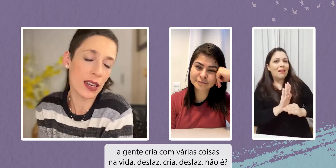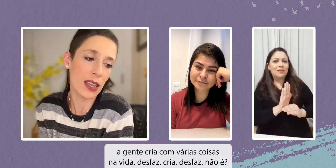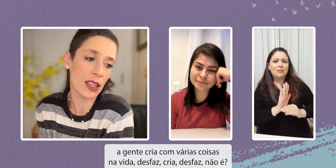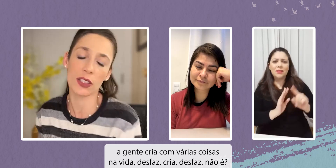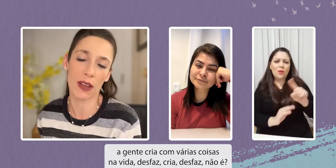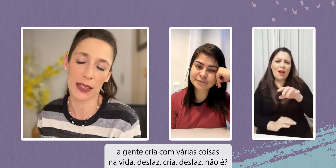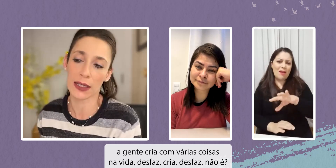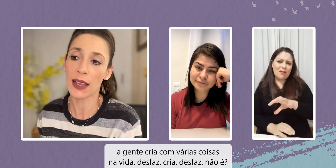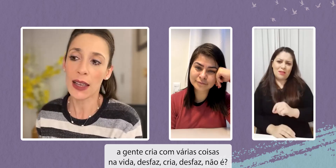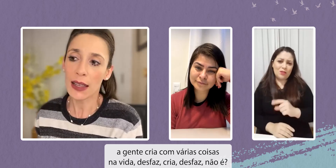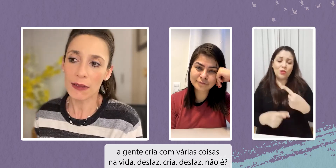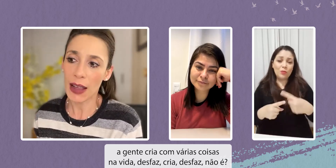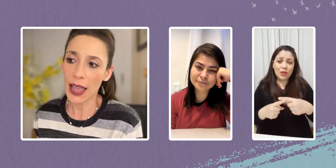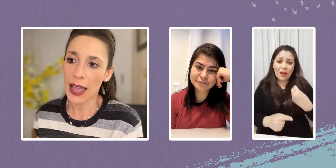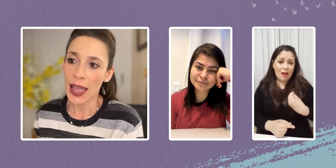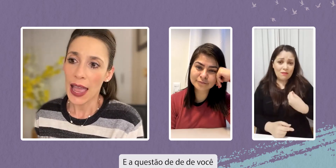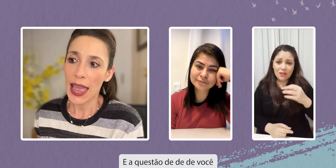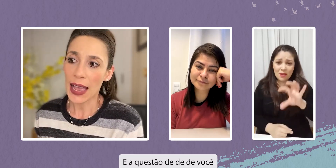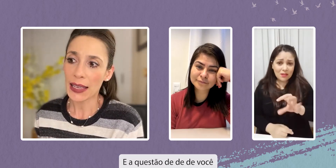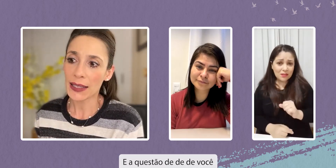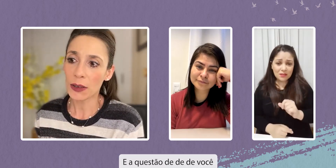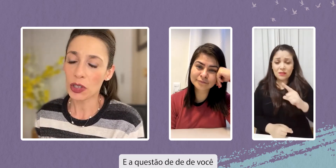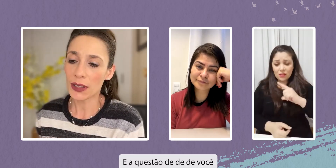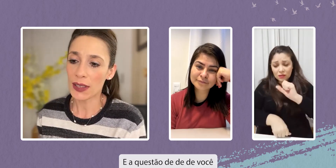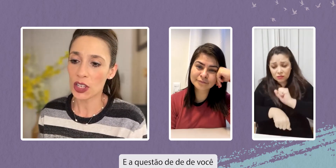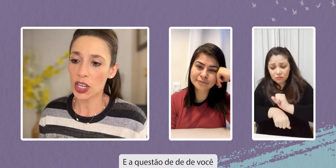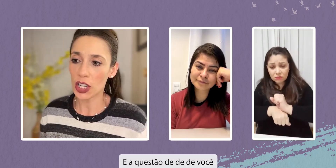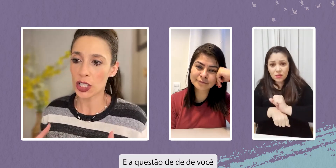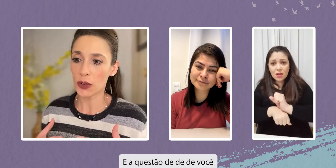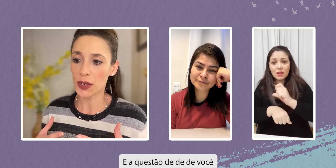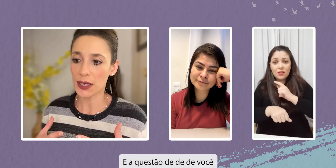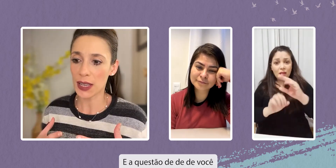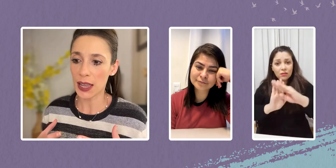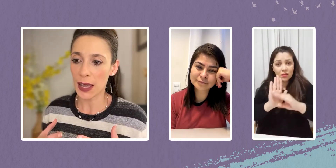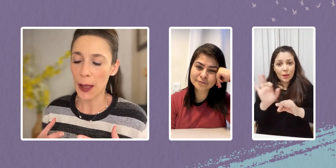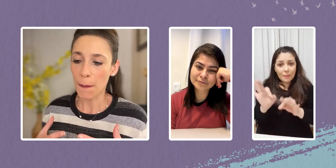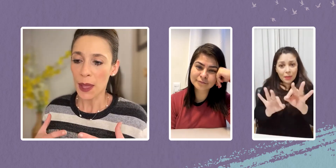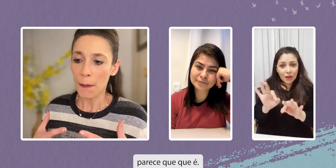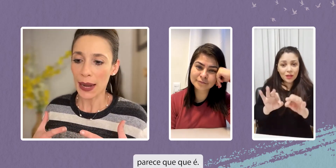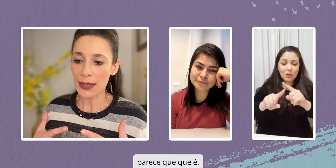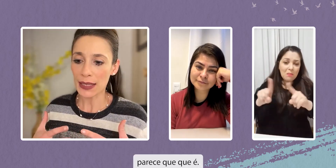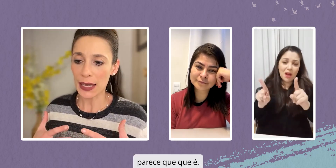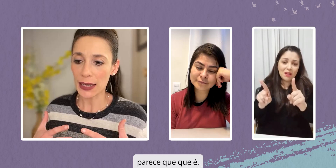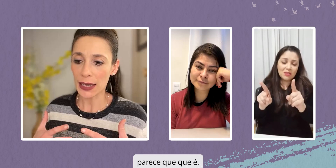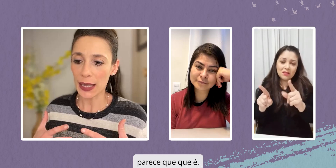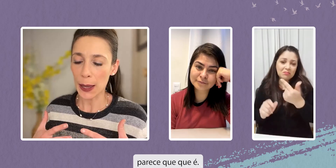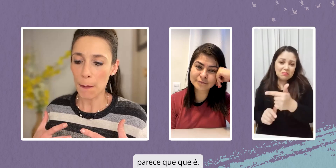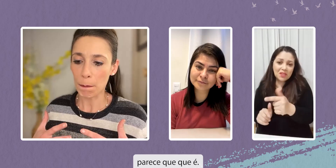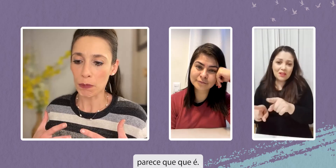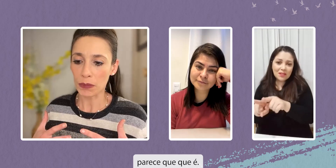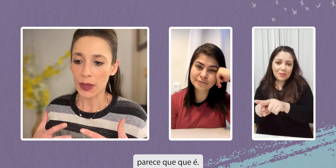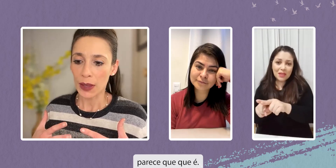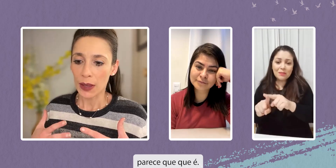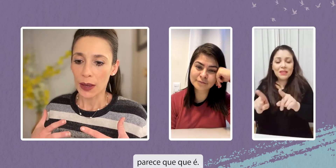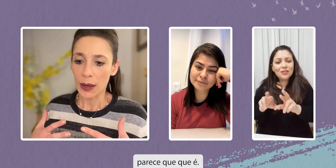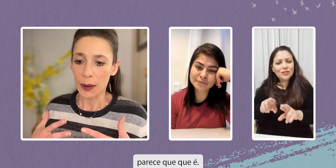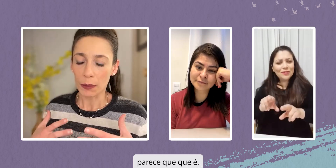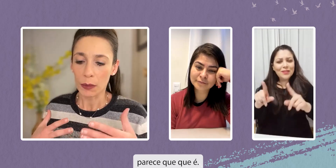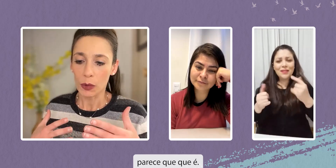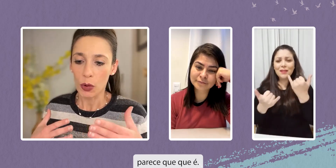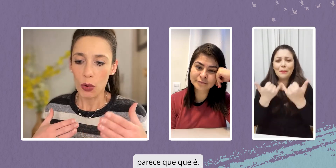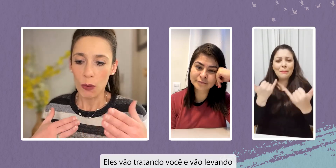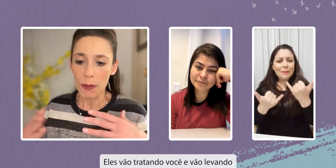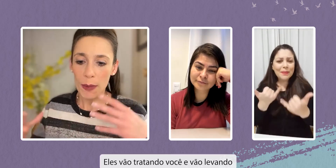desfaz. Cria e desfaz. Não é. É a questão de você. Parece que